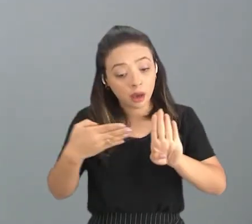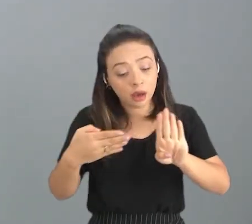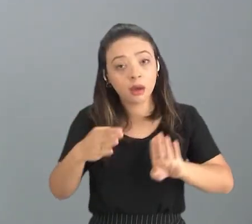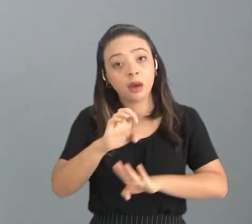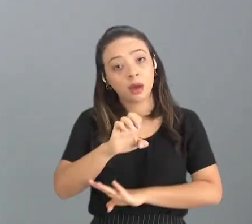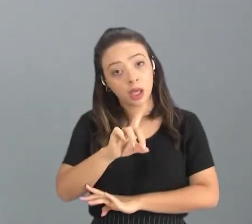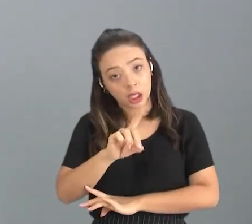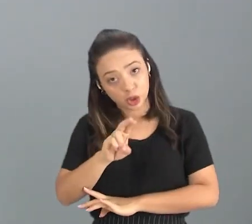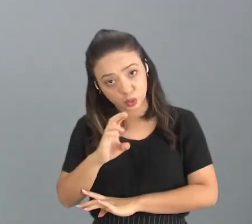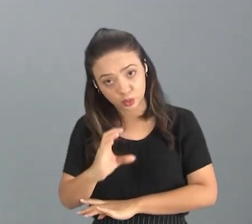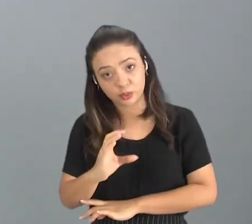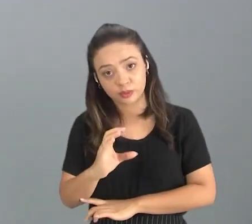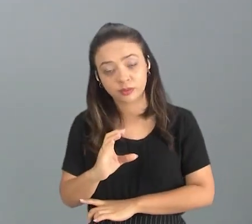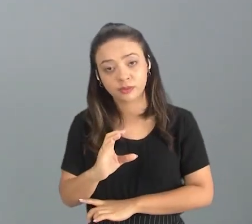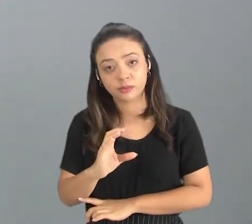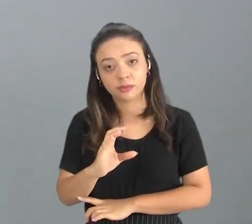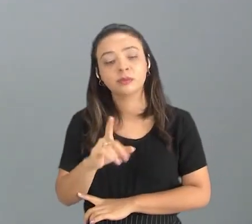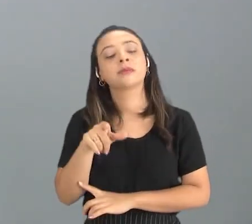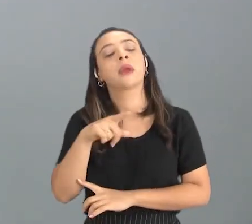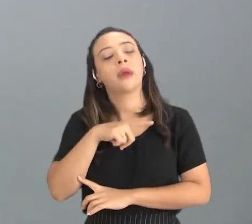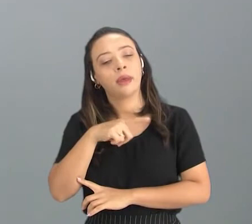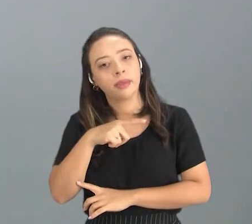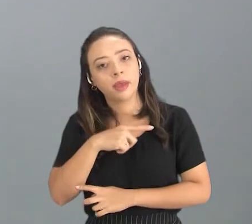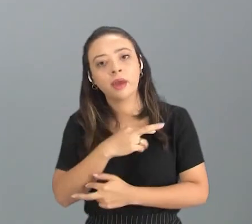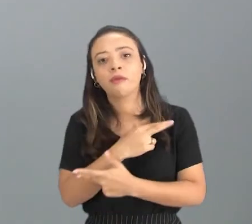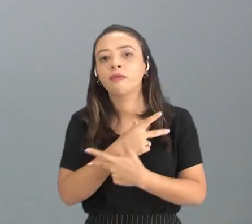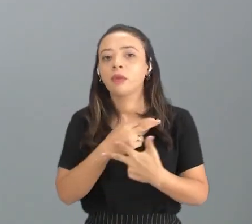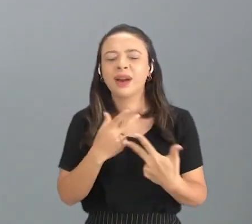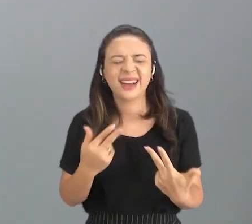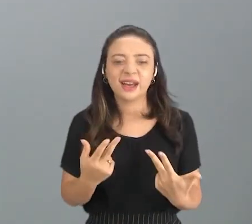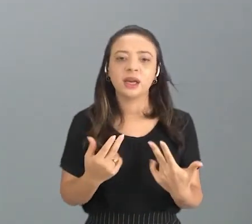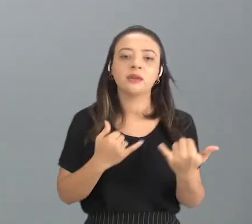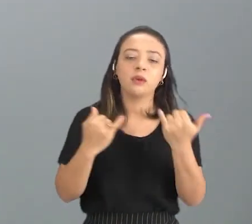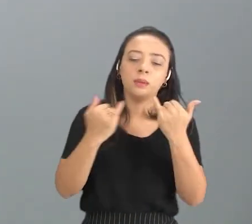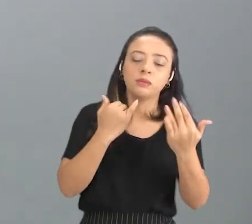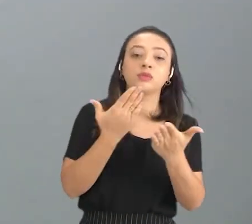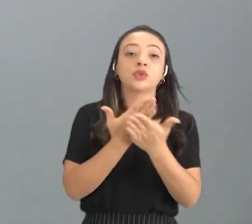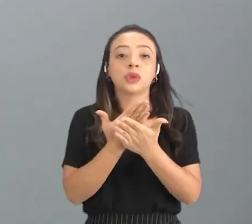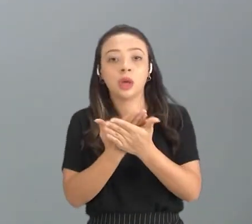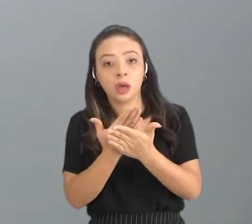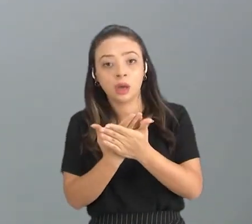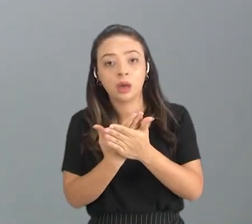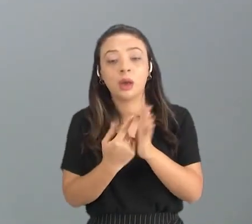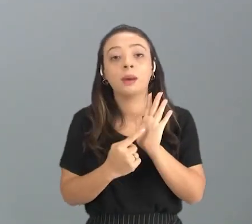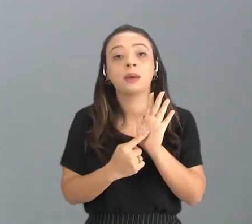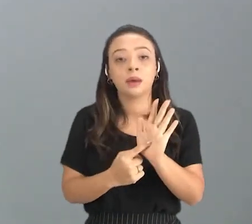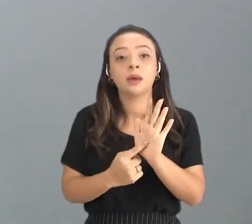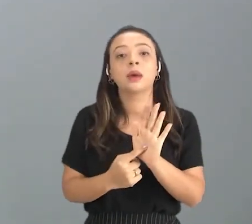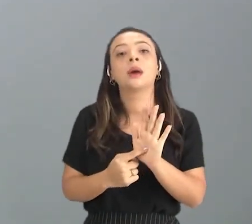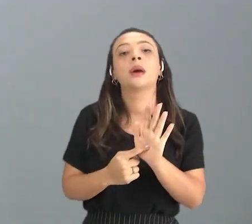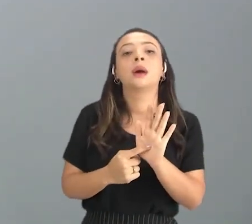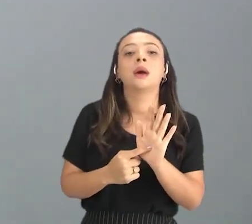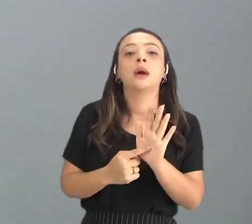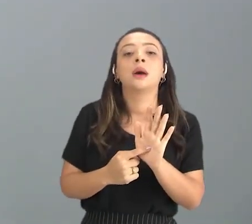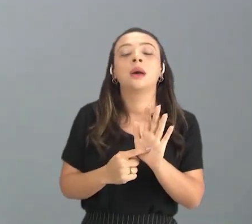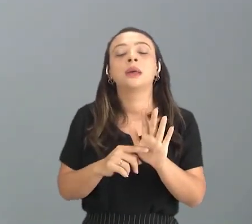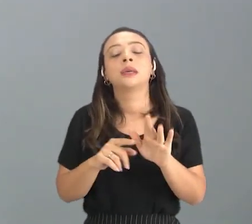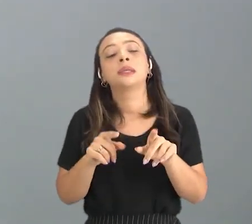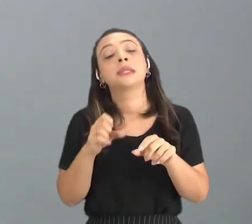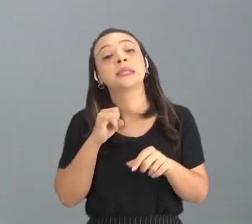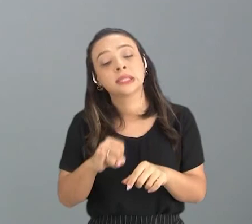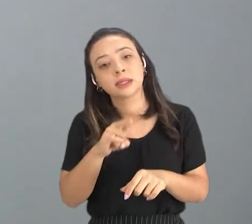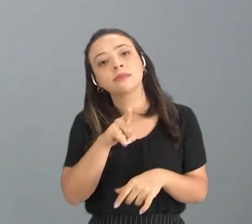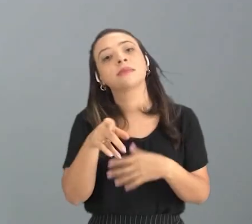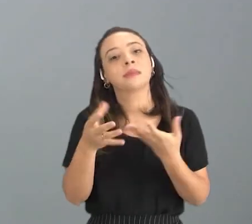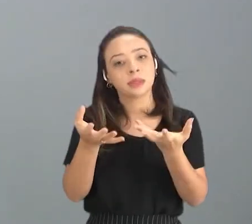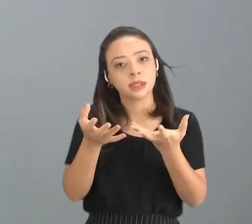nossa plataforma Eduque. Lá vocês vão ter acesso a todas as aulas que são disponibilizadas aqui nesse canal, caso você